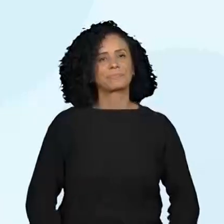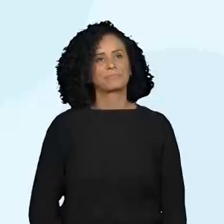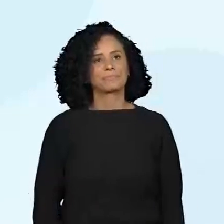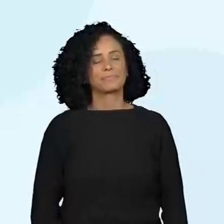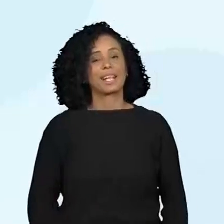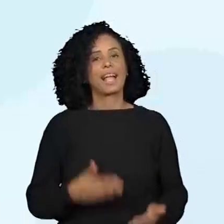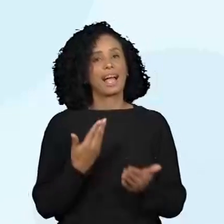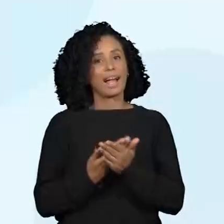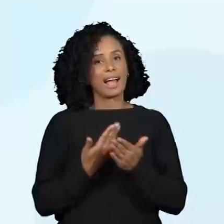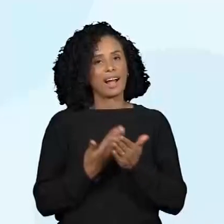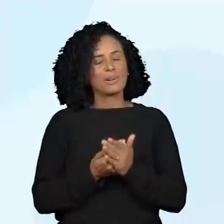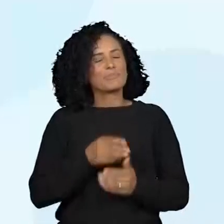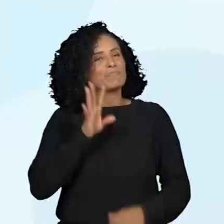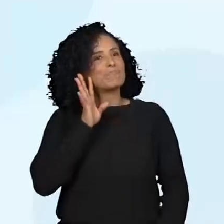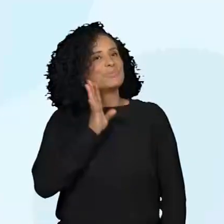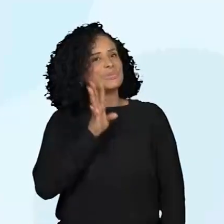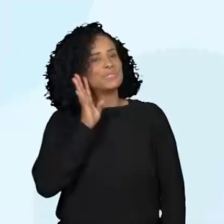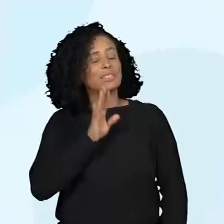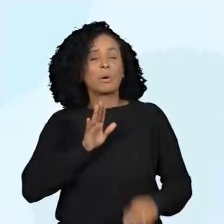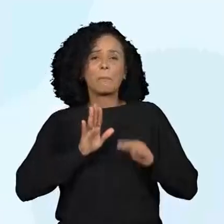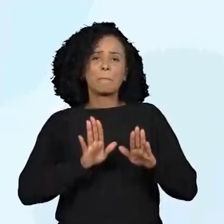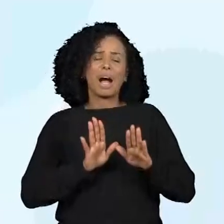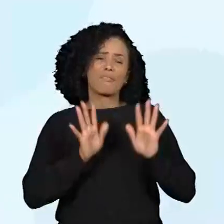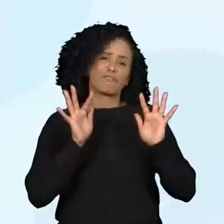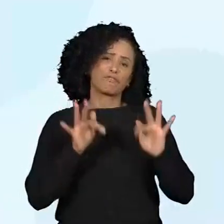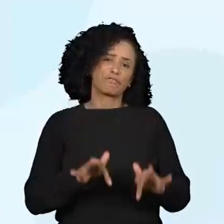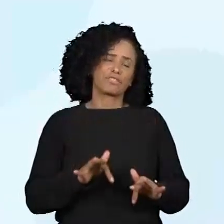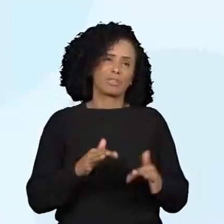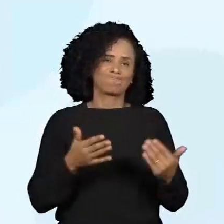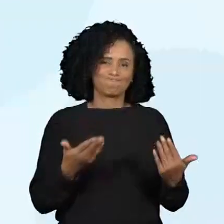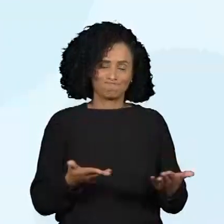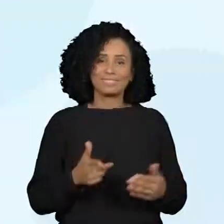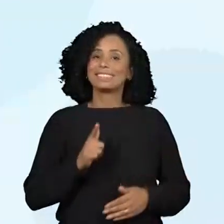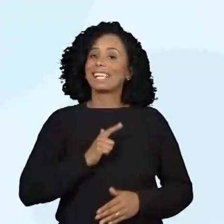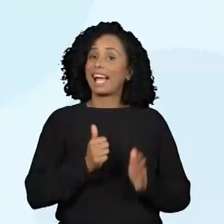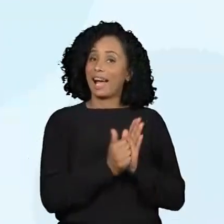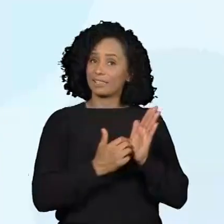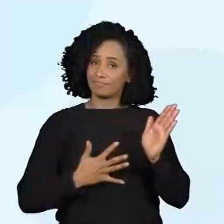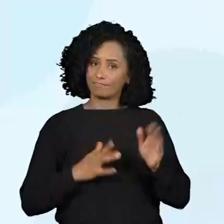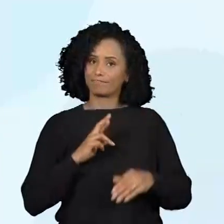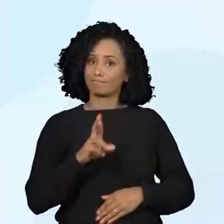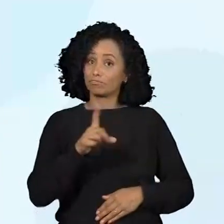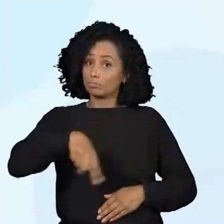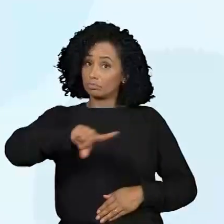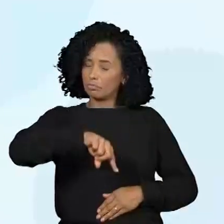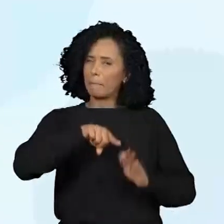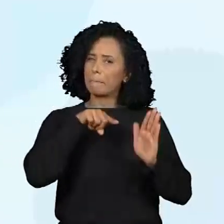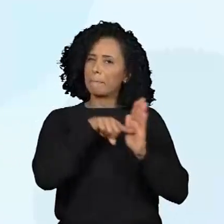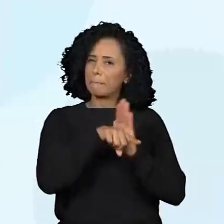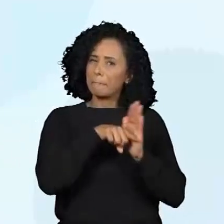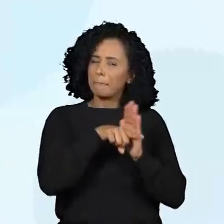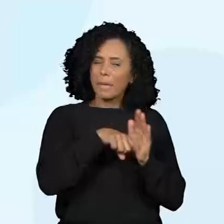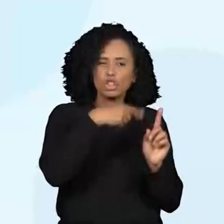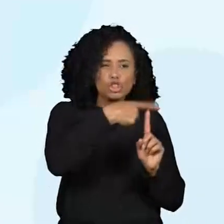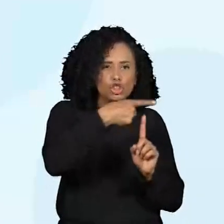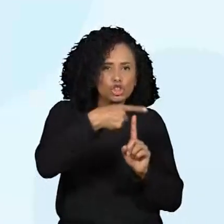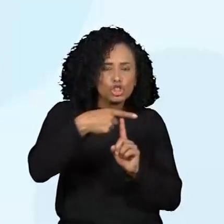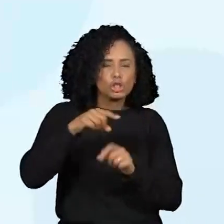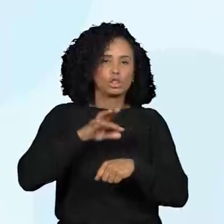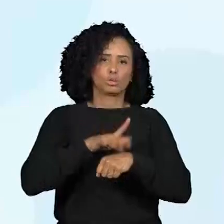aula foi muito legal, mas já está acabando. Então vai ficar de tarefa aí para vocês pesquisarem algumas doenças que são causadas